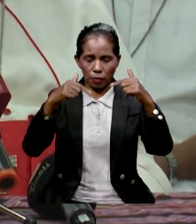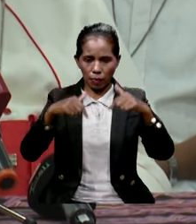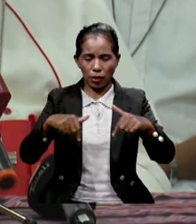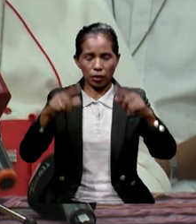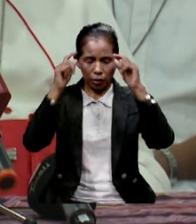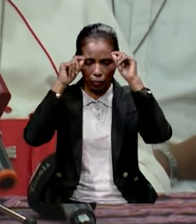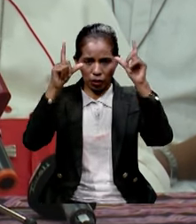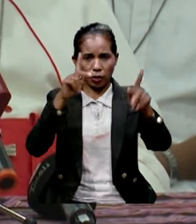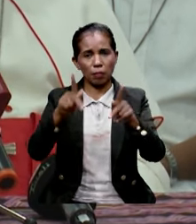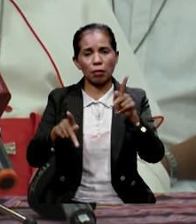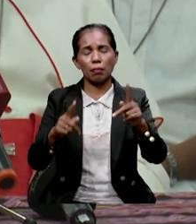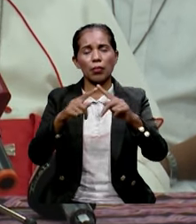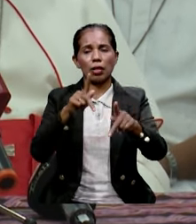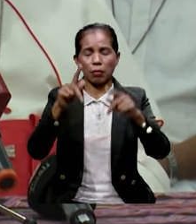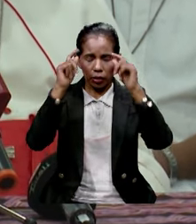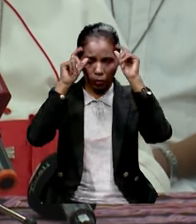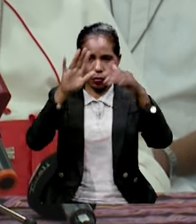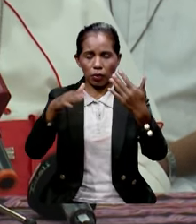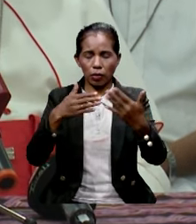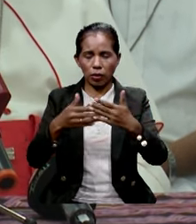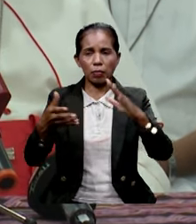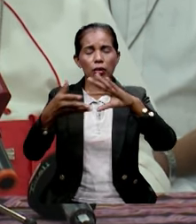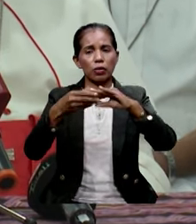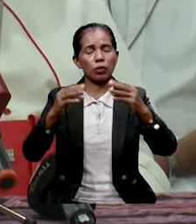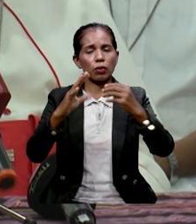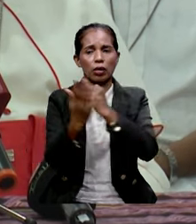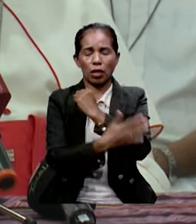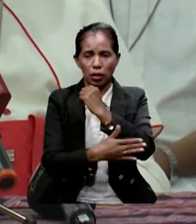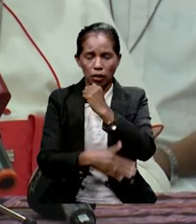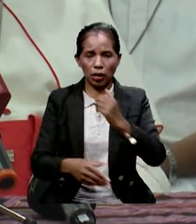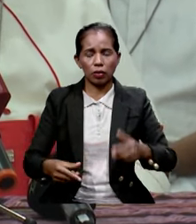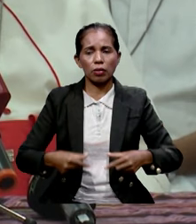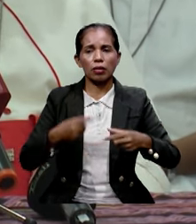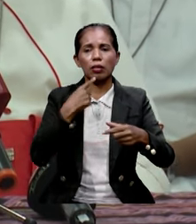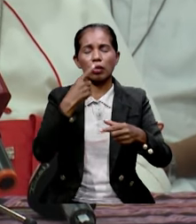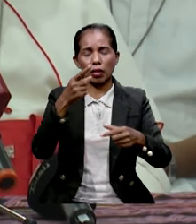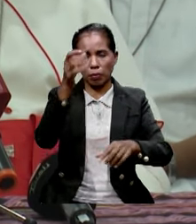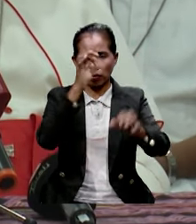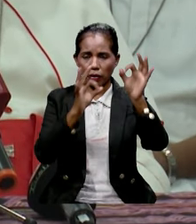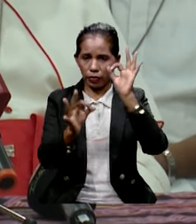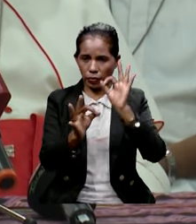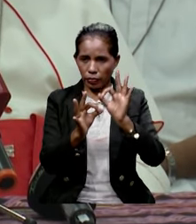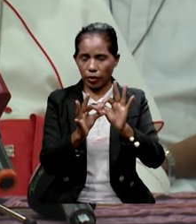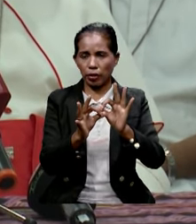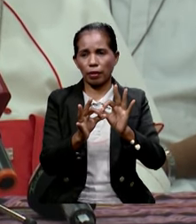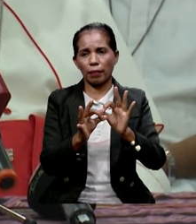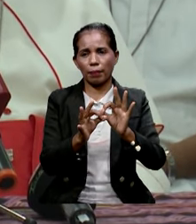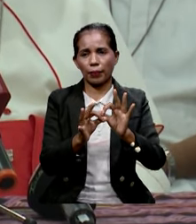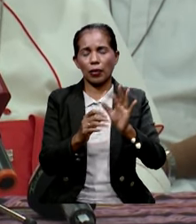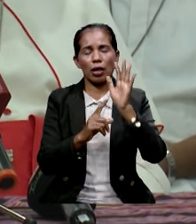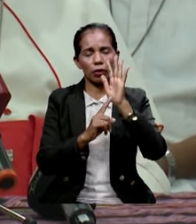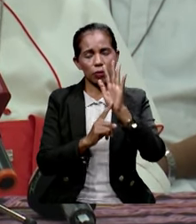os timorenses, para a história deste país, para a coragem e para a fé do